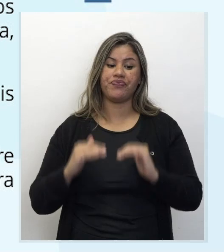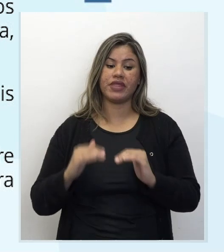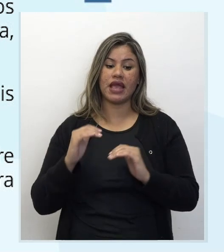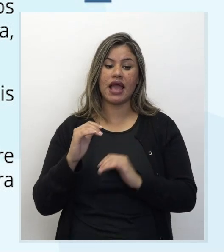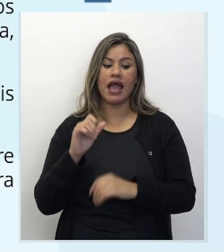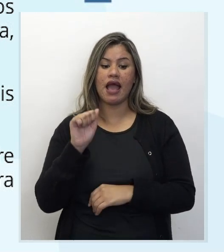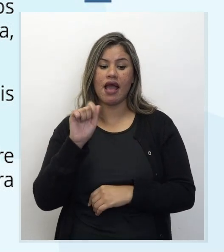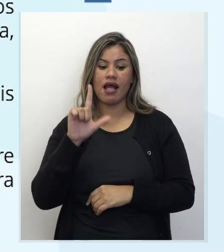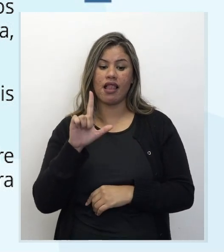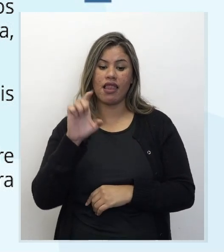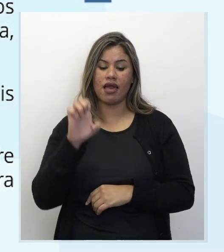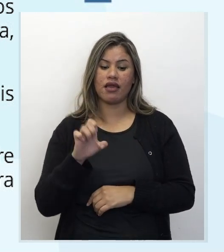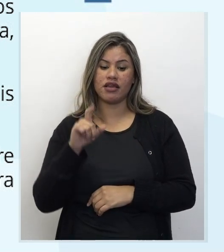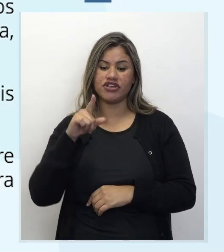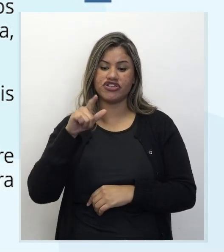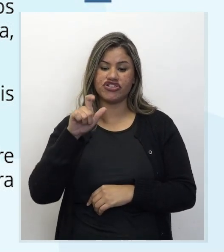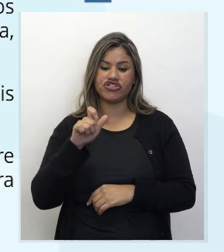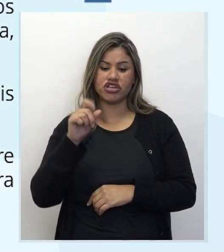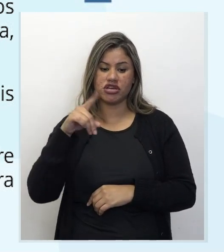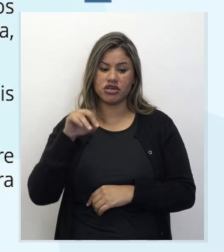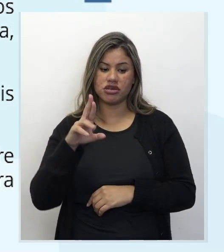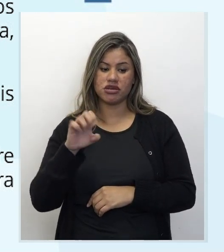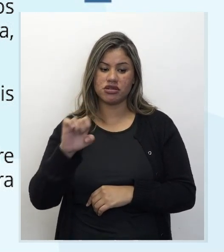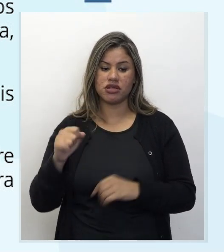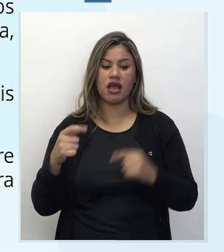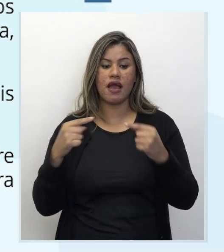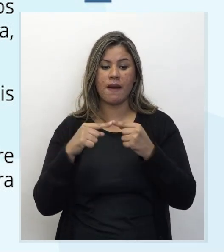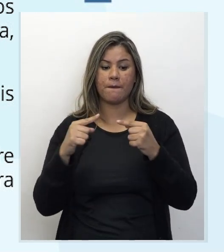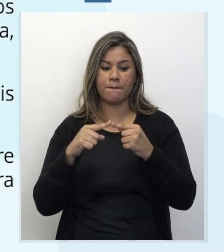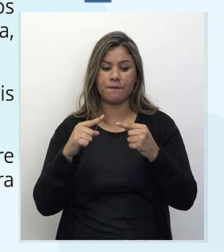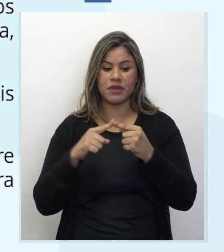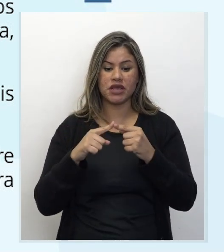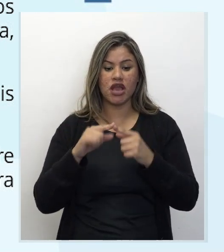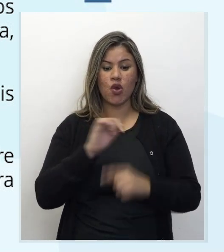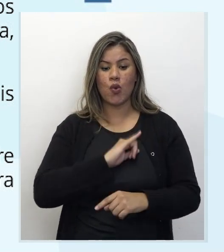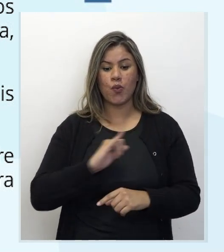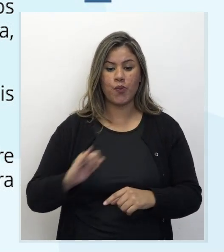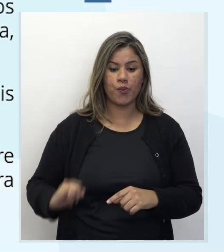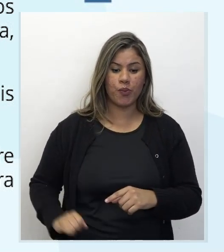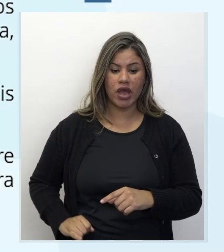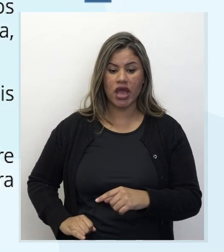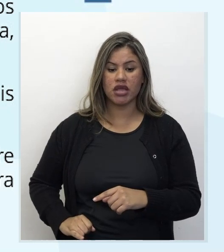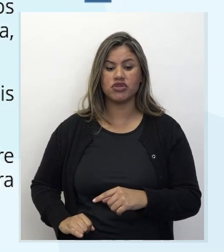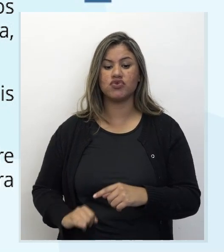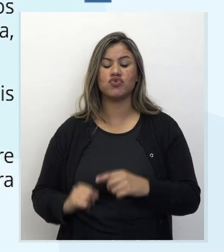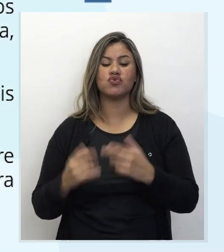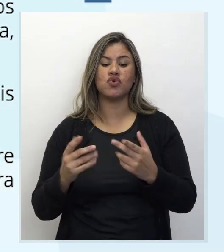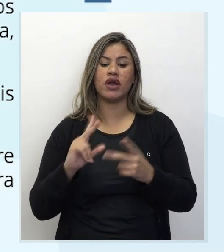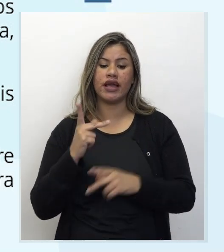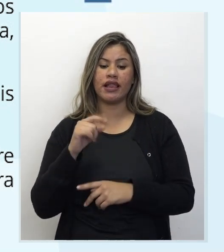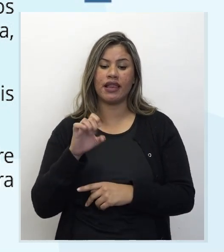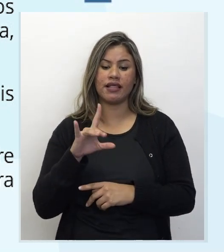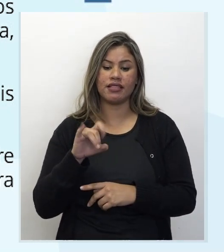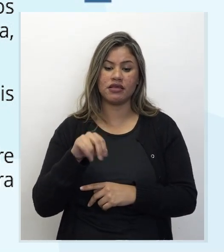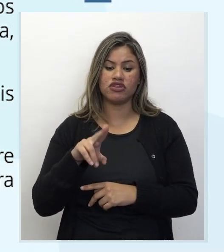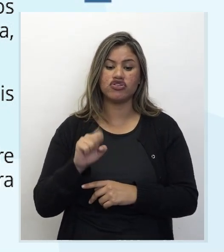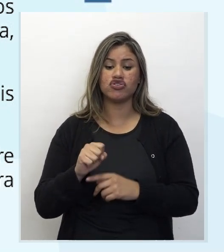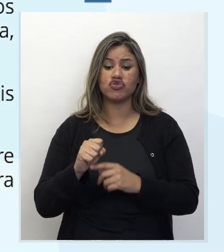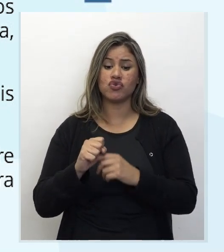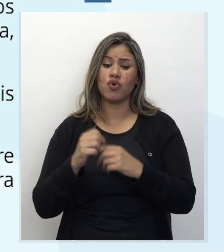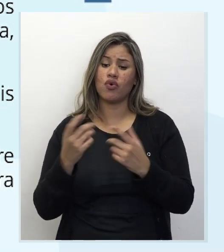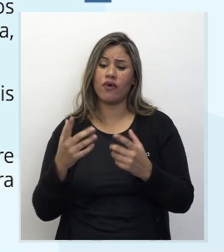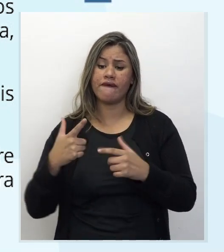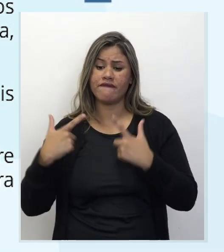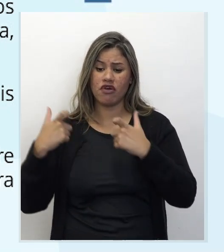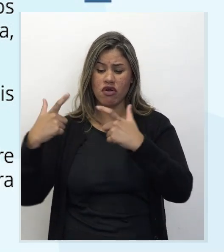mais eficiente para a coesão do império do que o uso da violência. Verdadeiro ou falso? E a última frase. Apesar